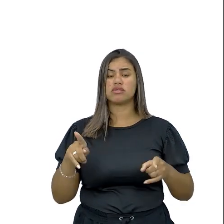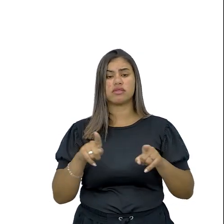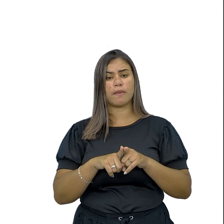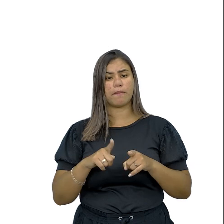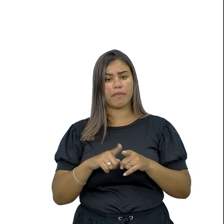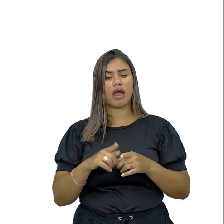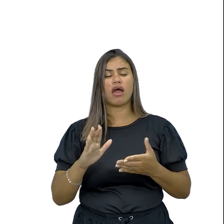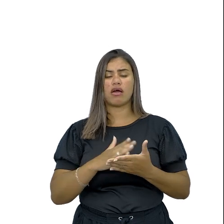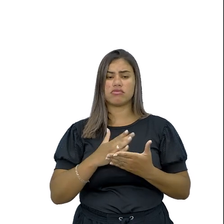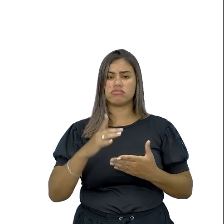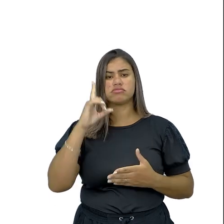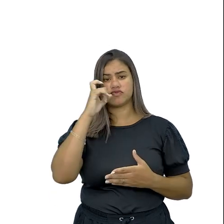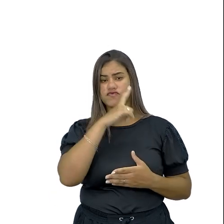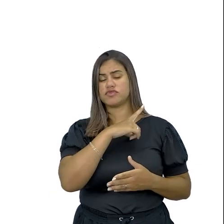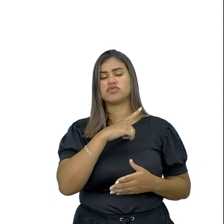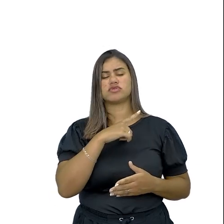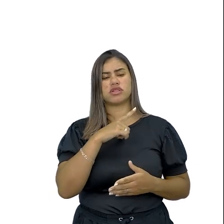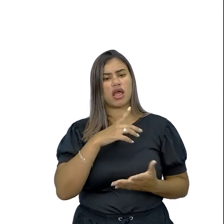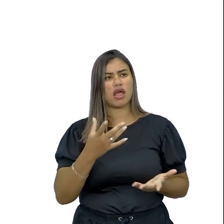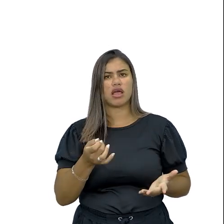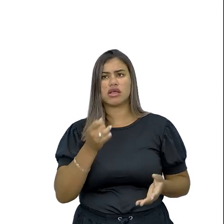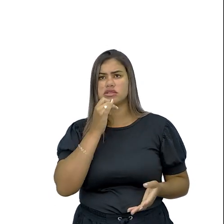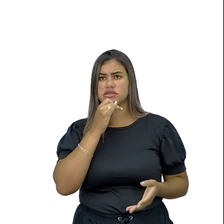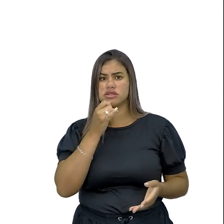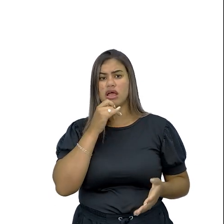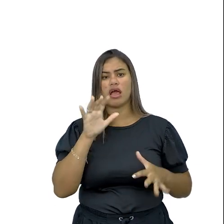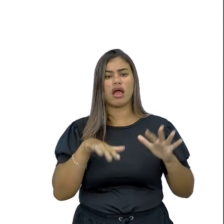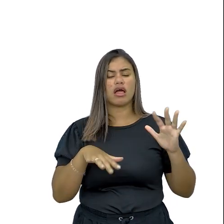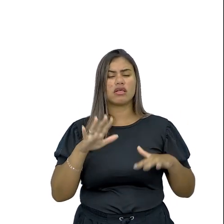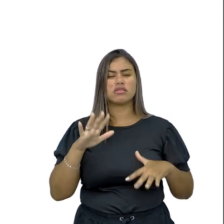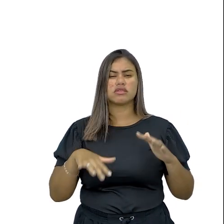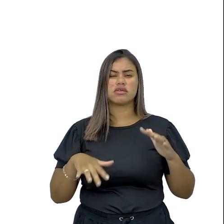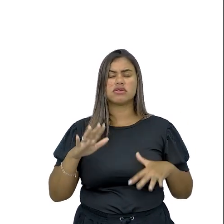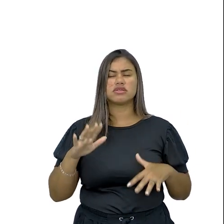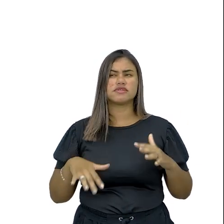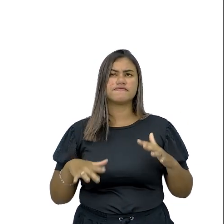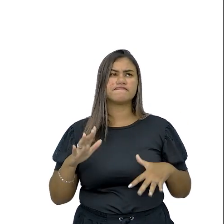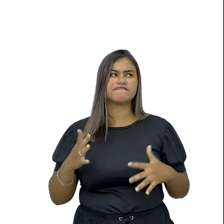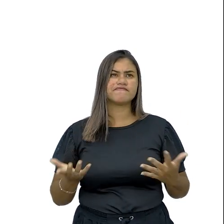alguns desafios. Talvez aquele mais